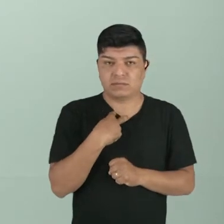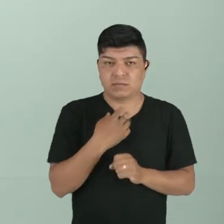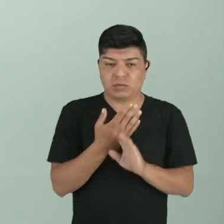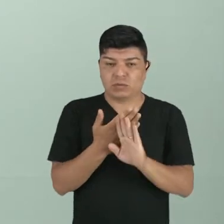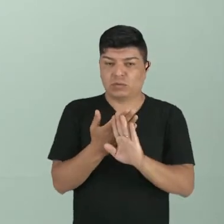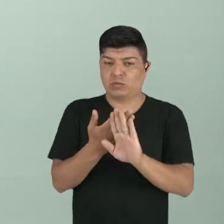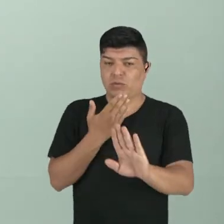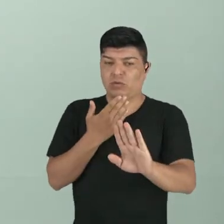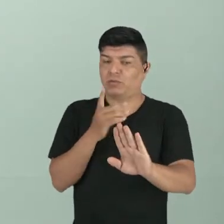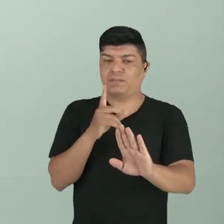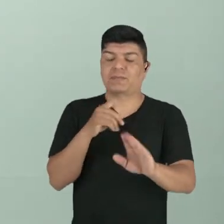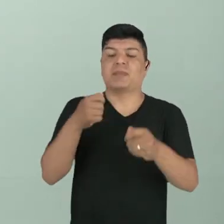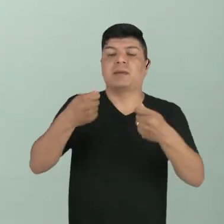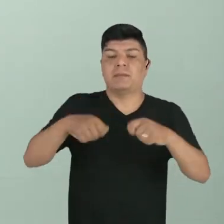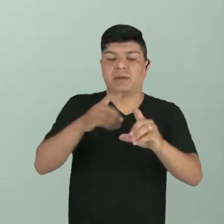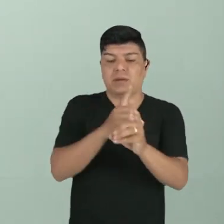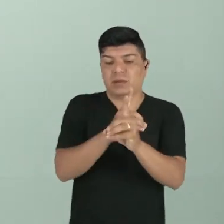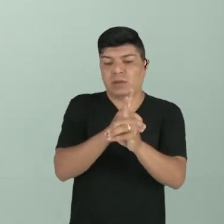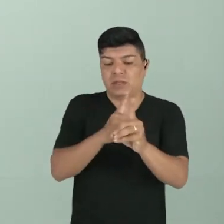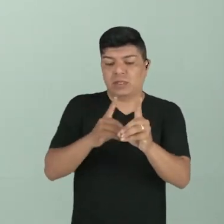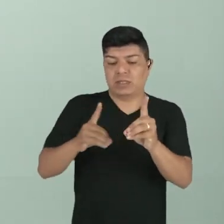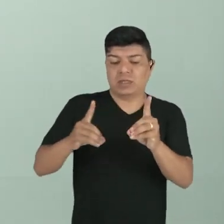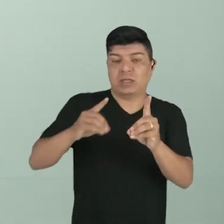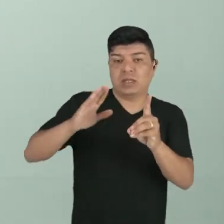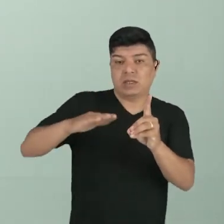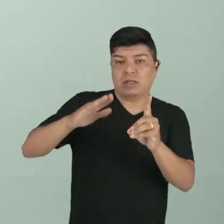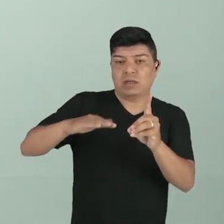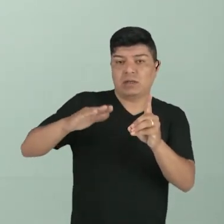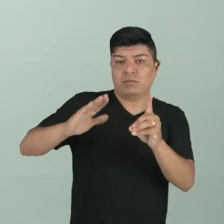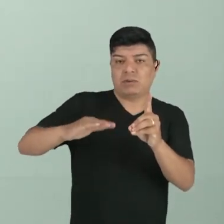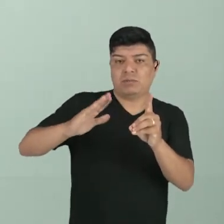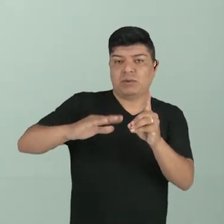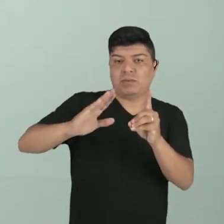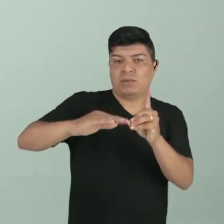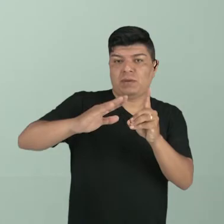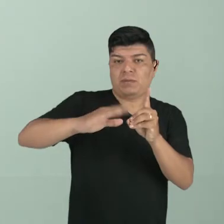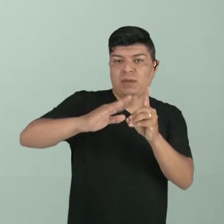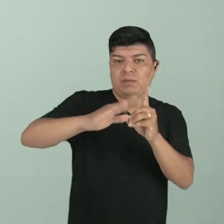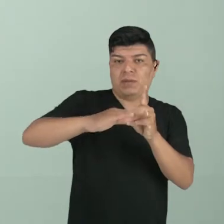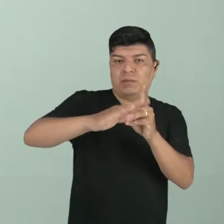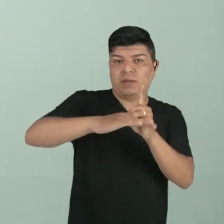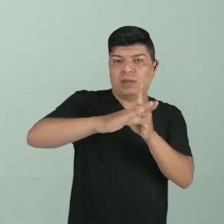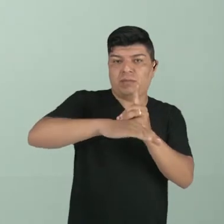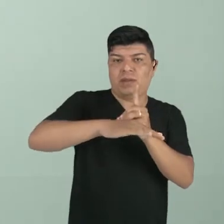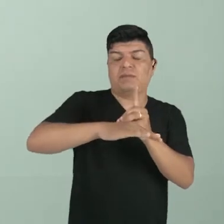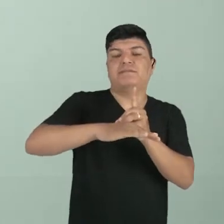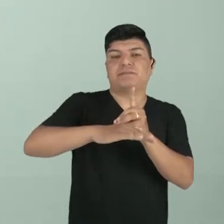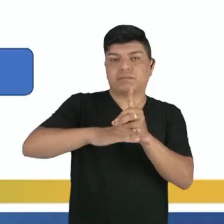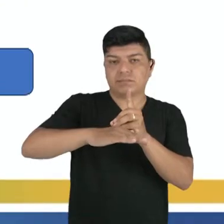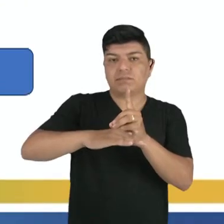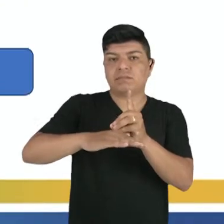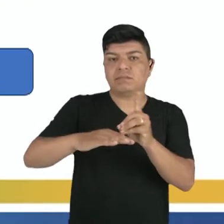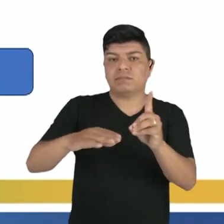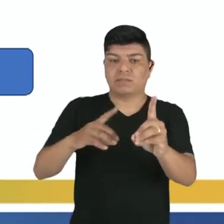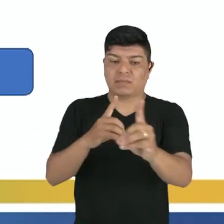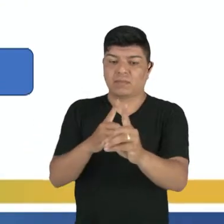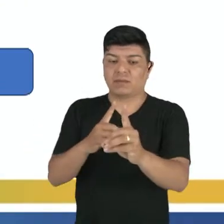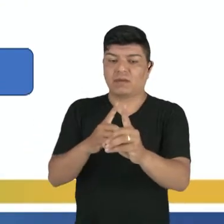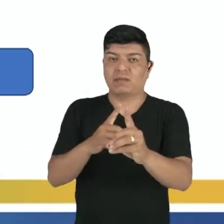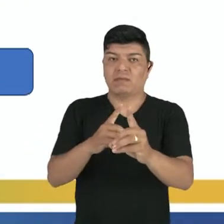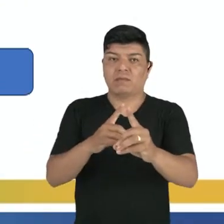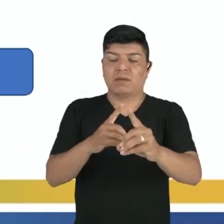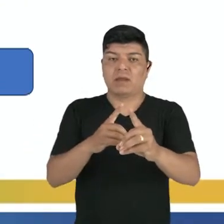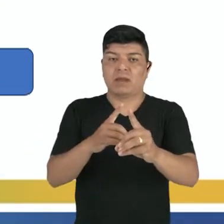muito espaço Então você tem que driblar jogar bola no chão e ficar quicando e a cinta é quando o adversário vem para gente